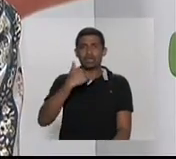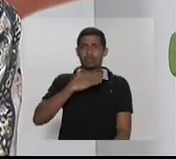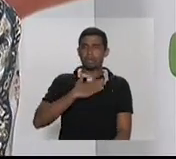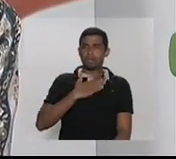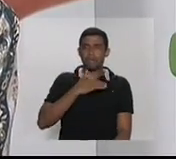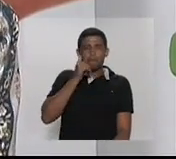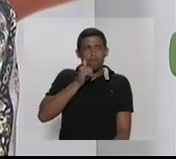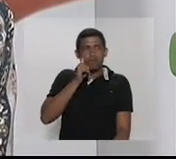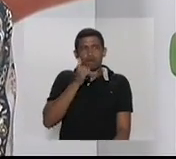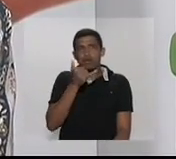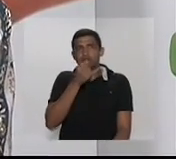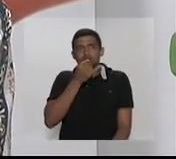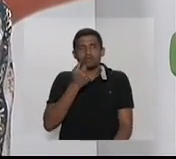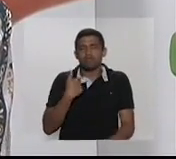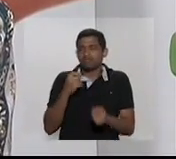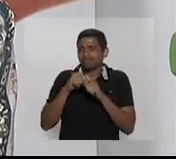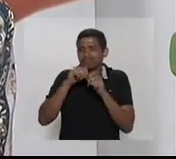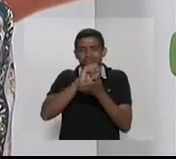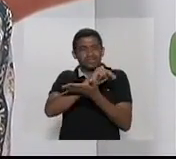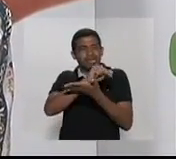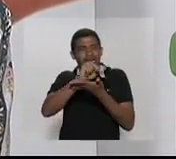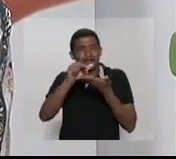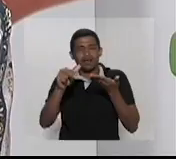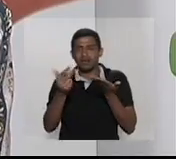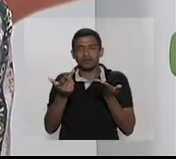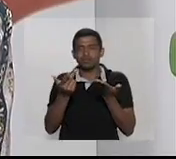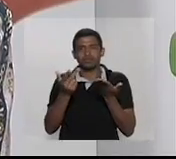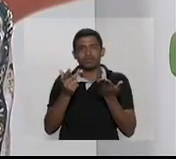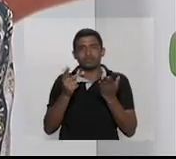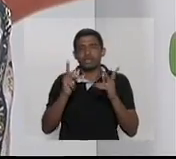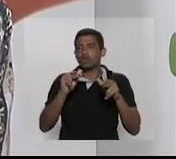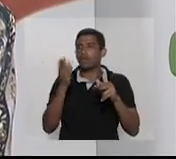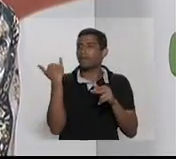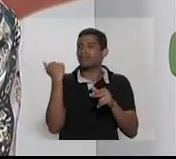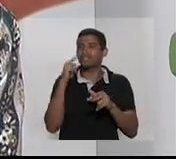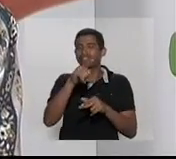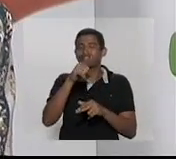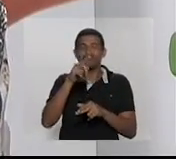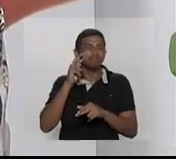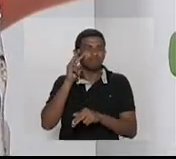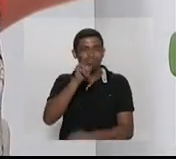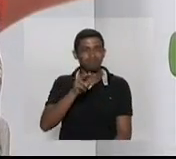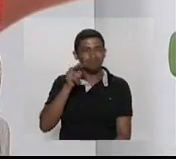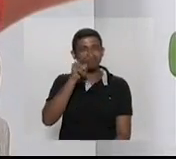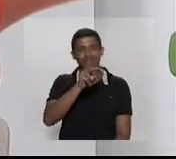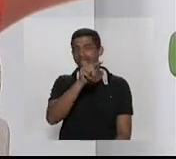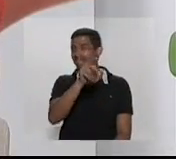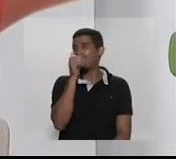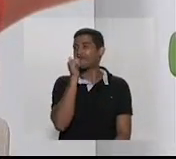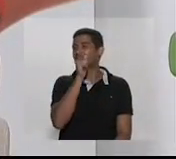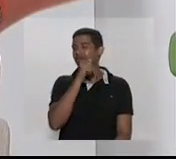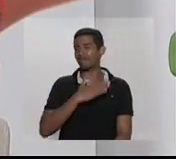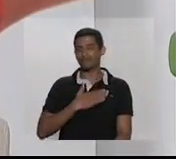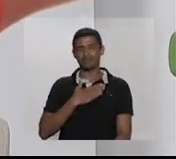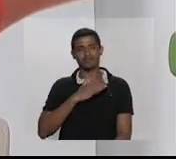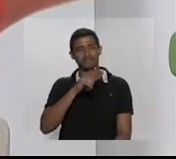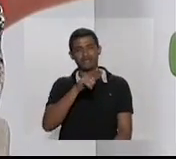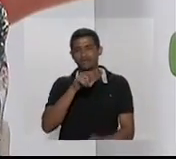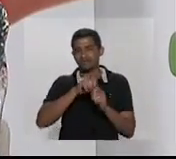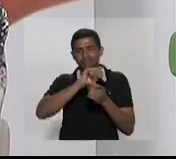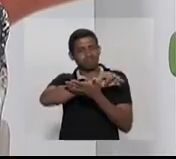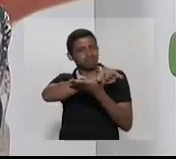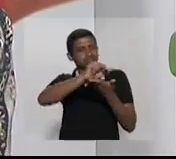eu reproduzo algumas coisas que eu via a minha mãe fazendo. Algumas atitudes,